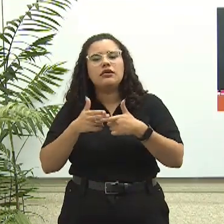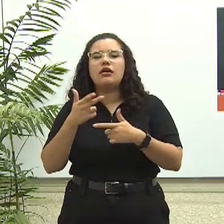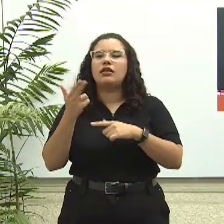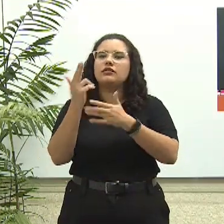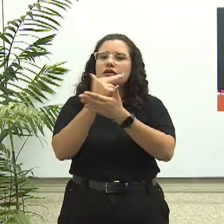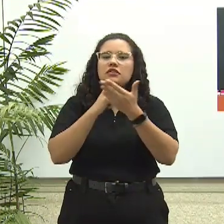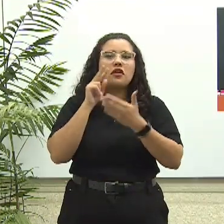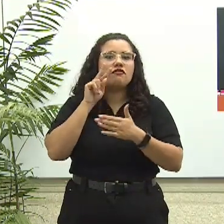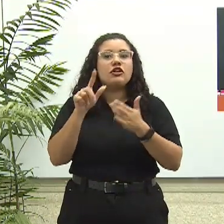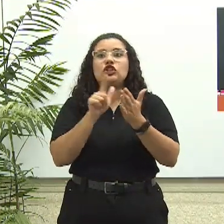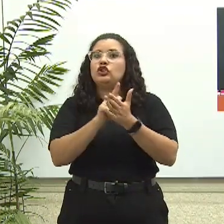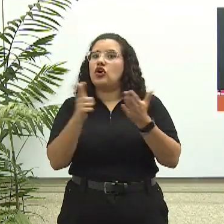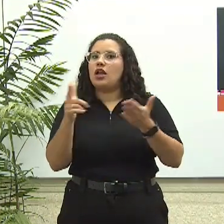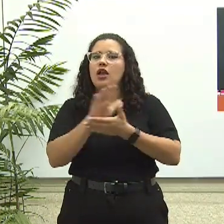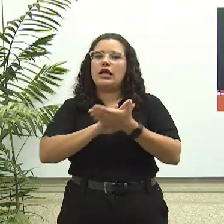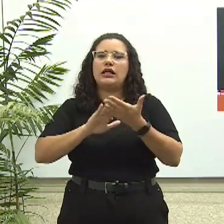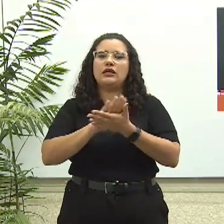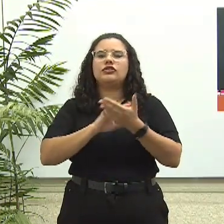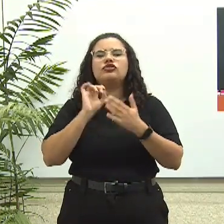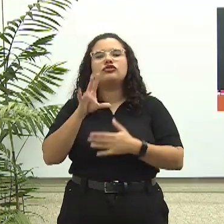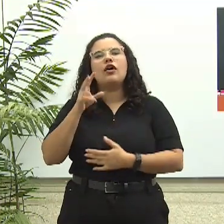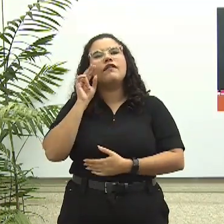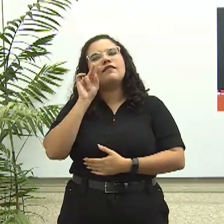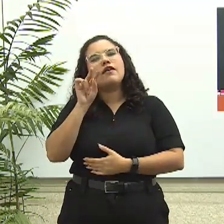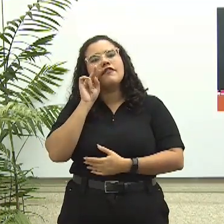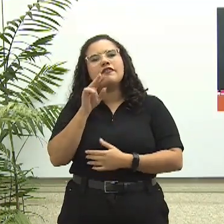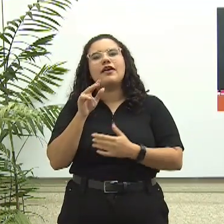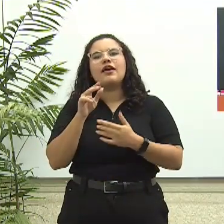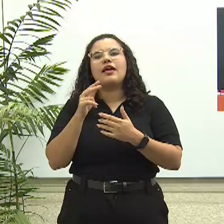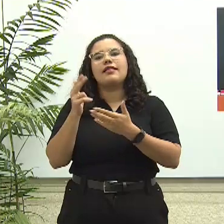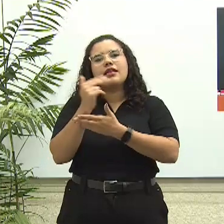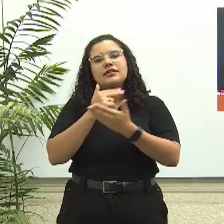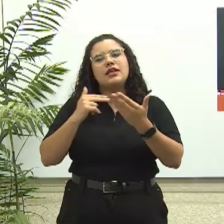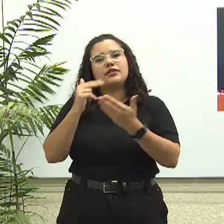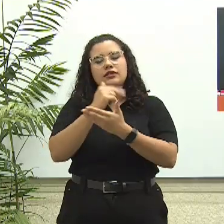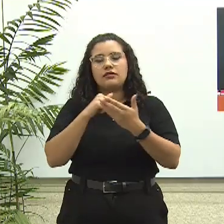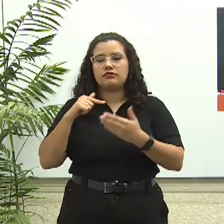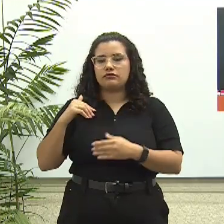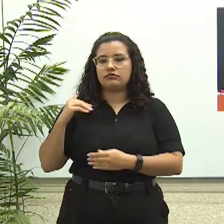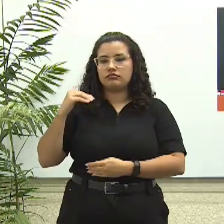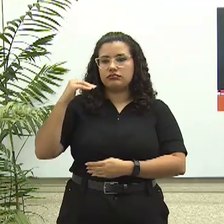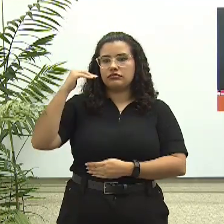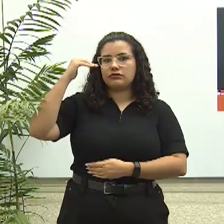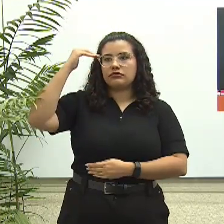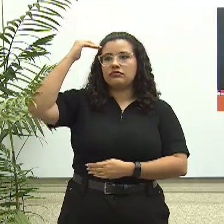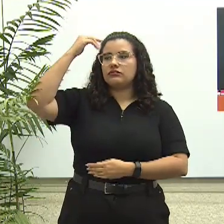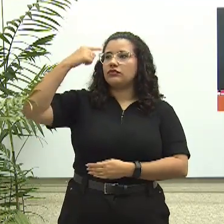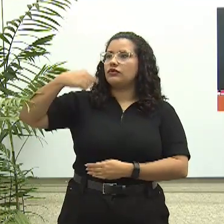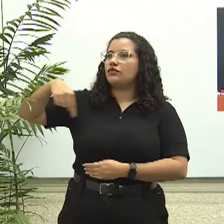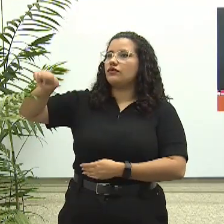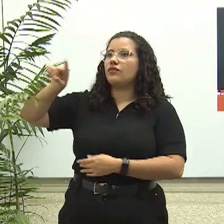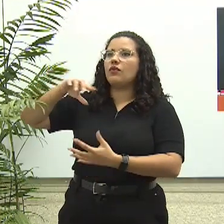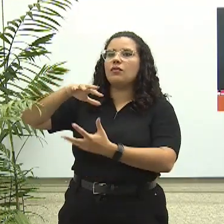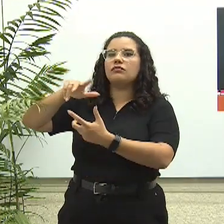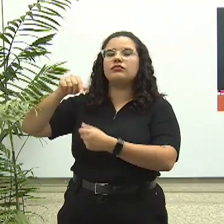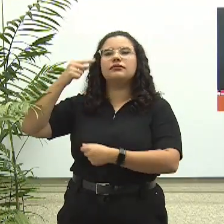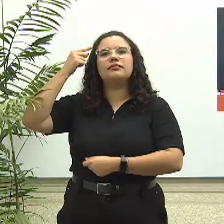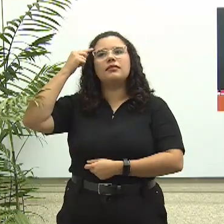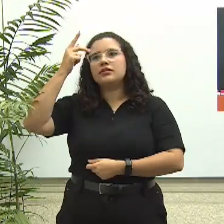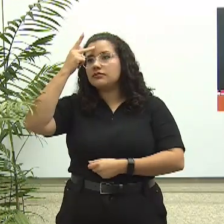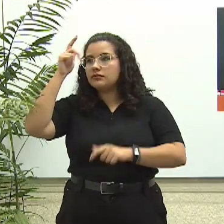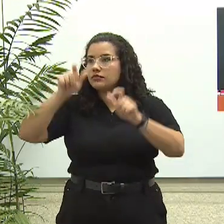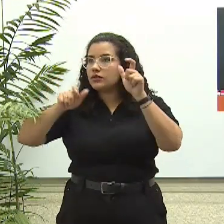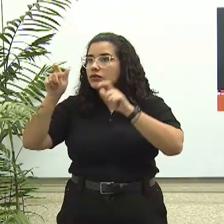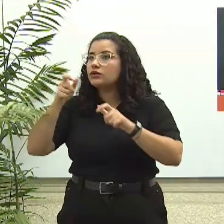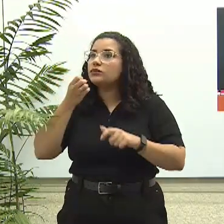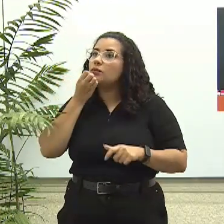não vê noticiário ele só vê um né desenho animado E aí ele cresce ele vai pro mundo achando que todo mundo é bom que todo mundo